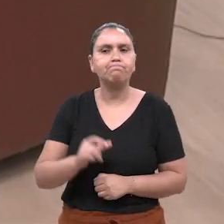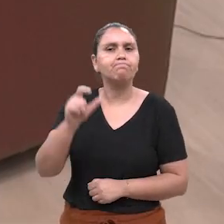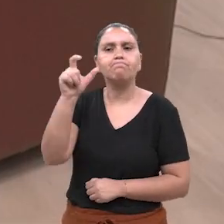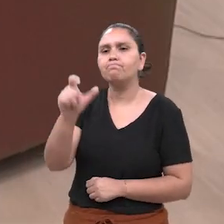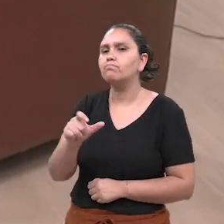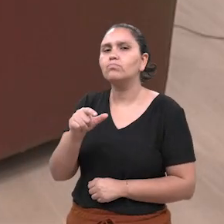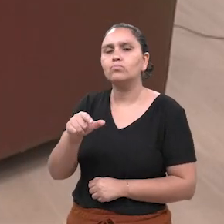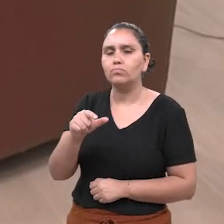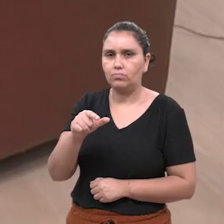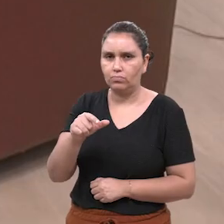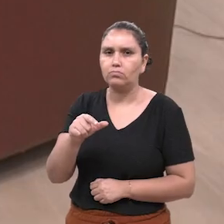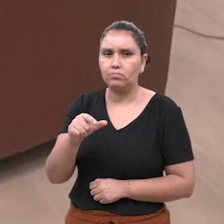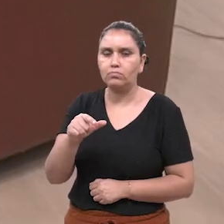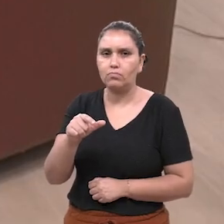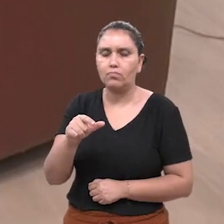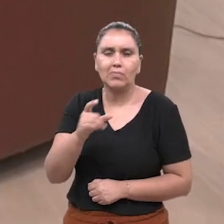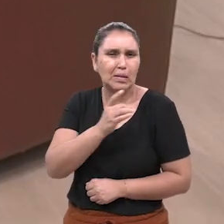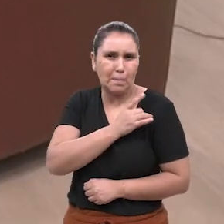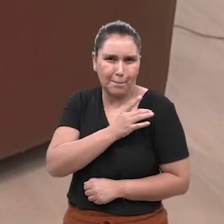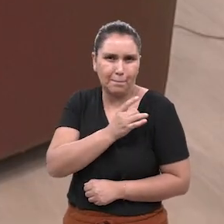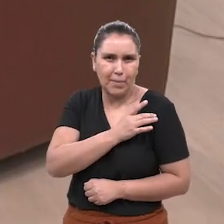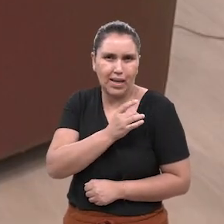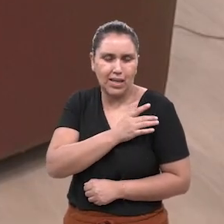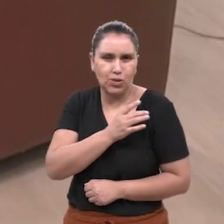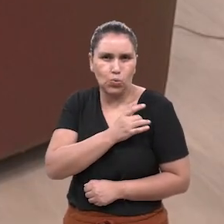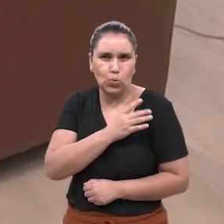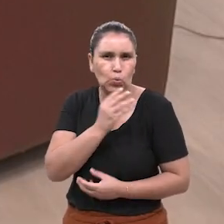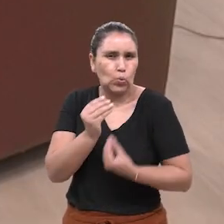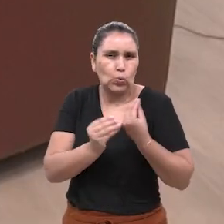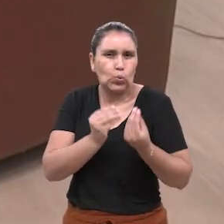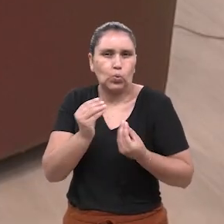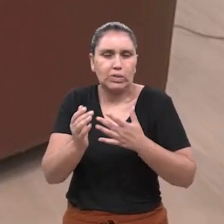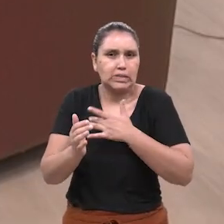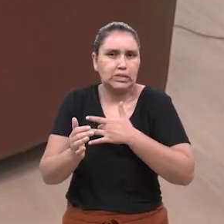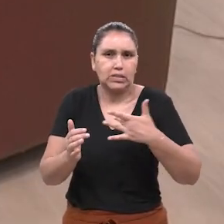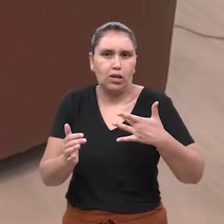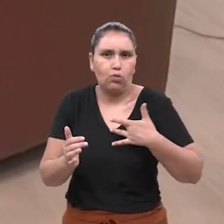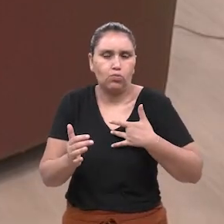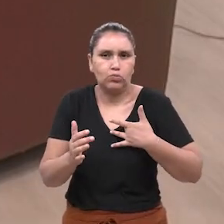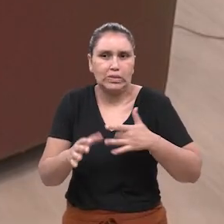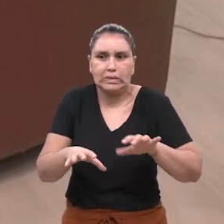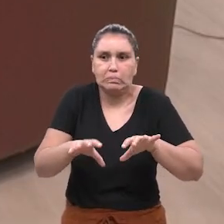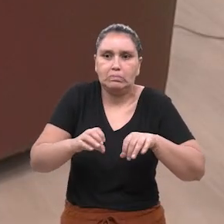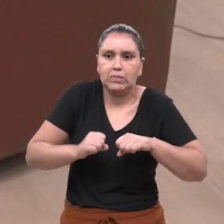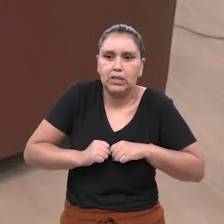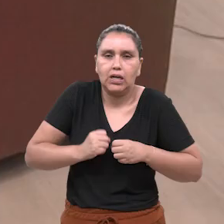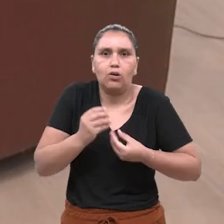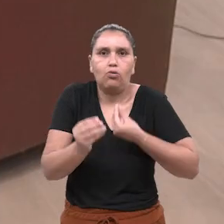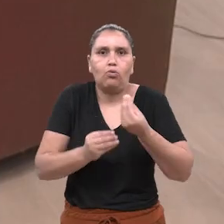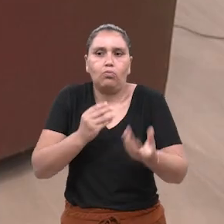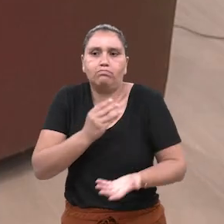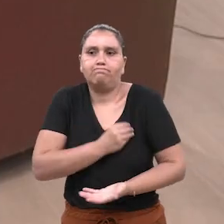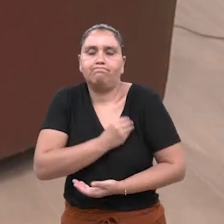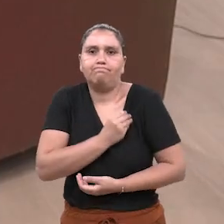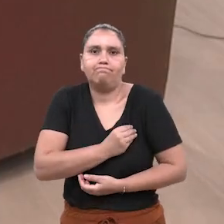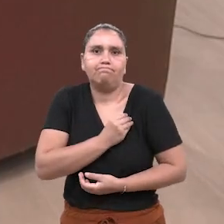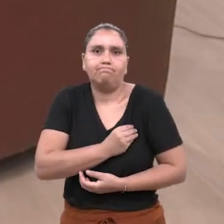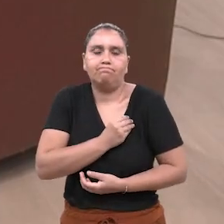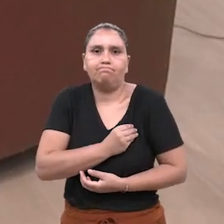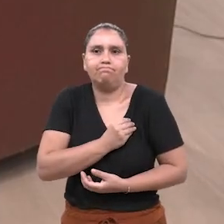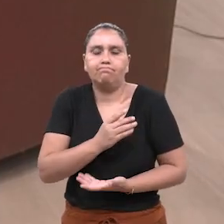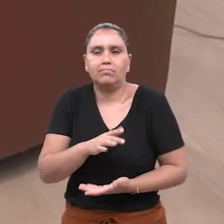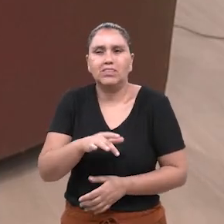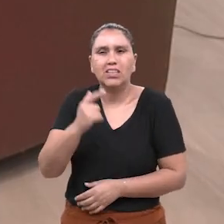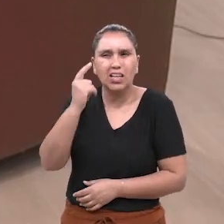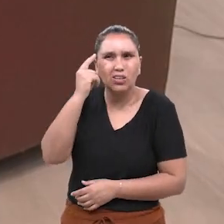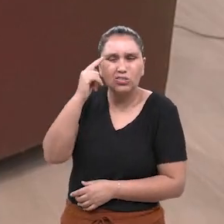Um governante, assim, um líder, ele tem medo será que chegaste a pensar naquele momento, que era um momento de